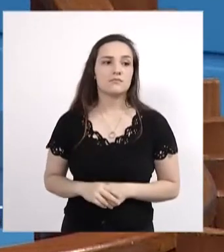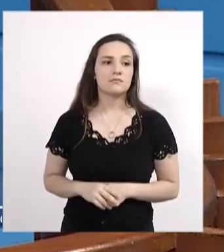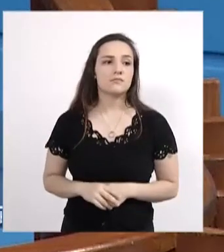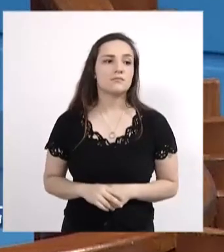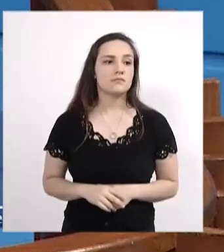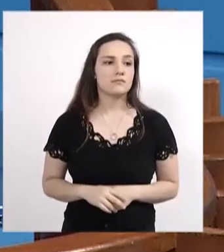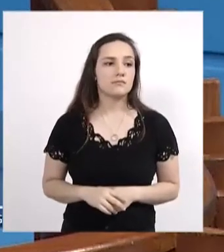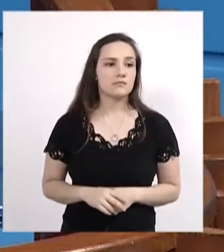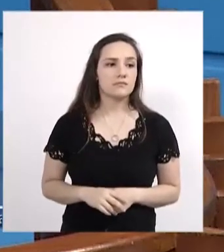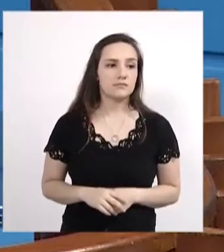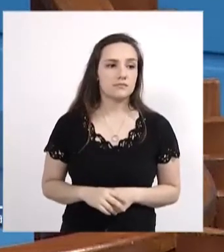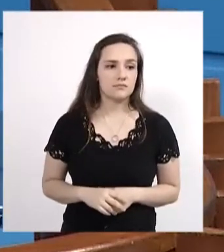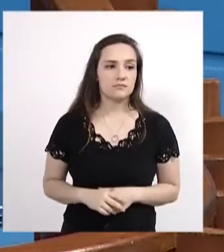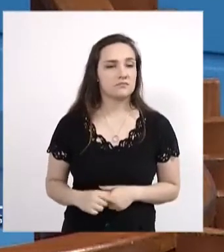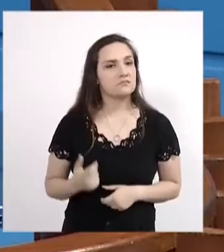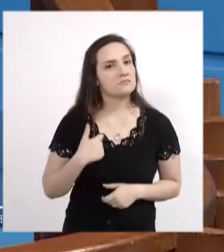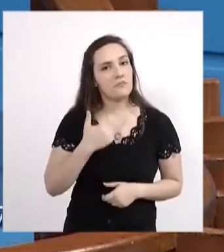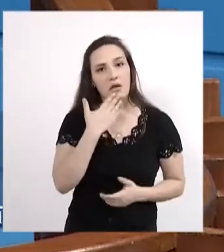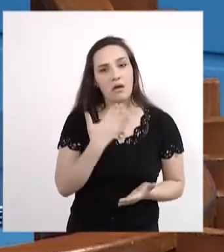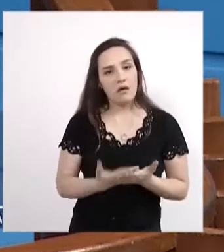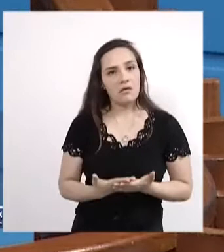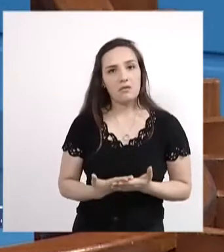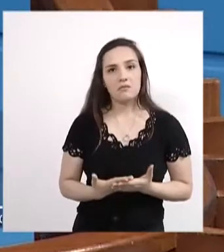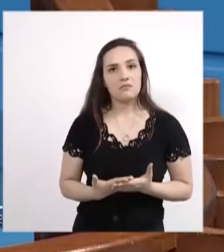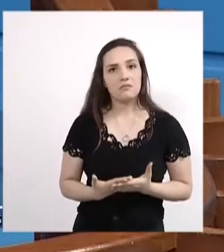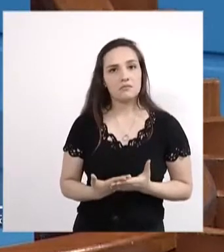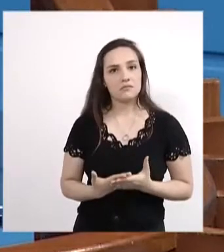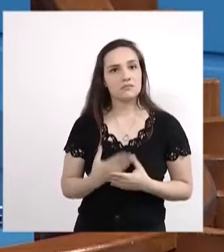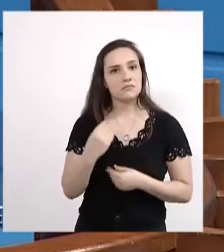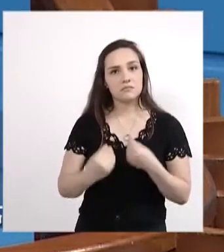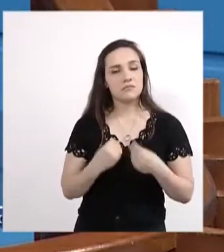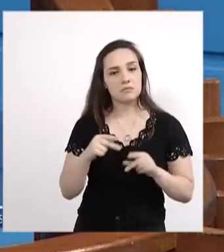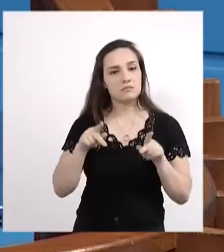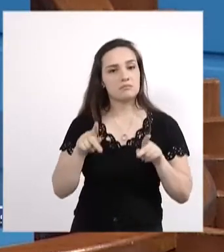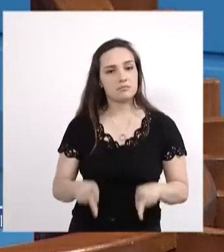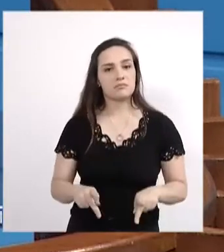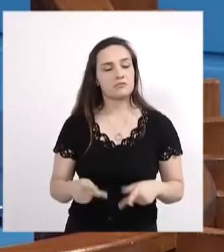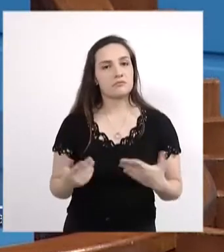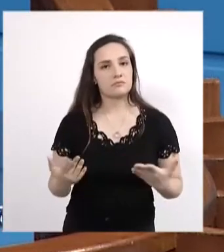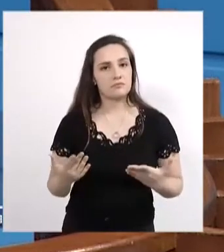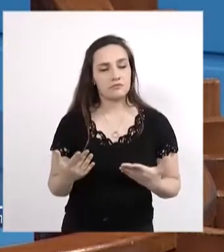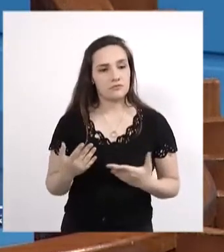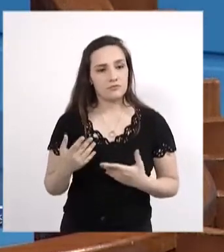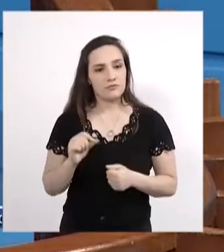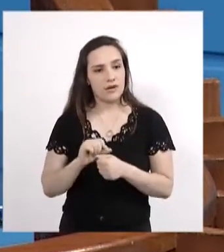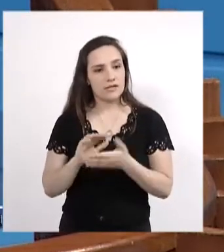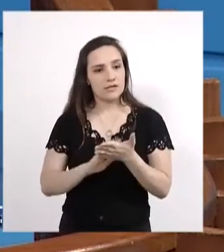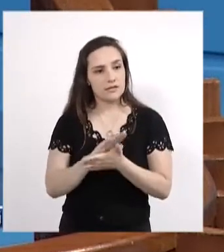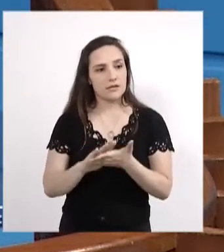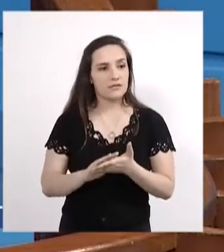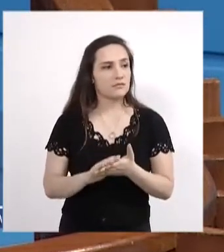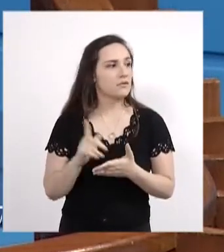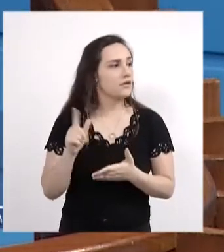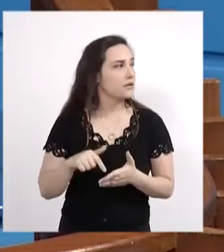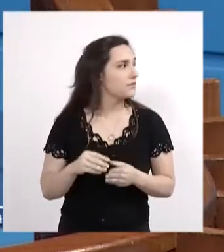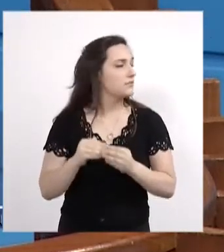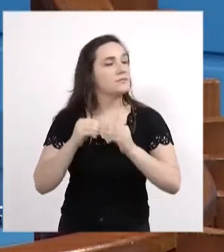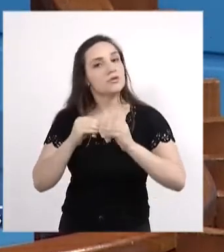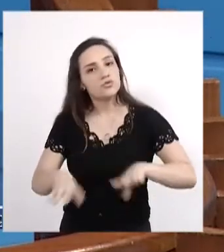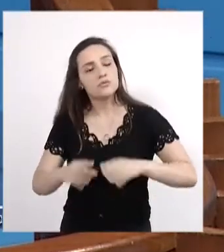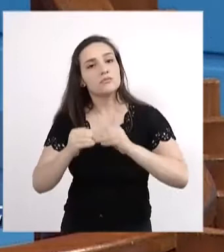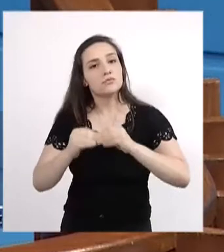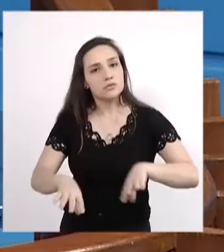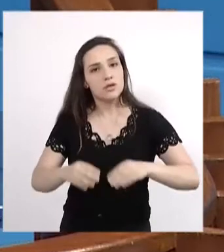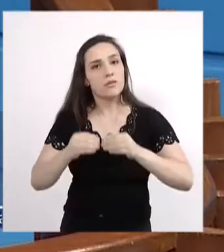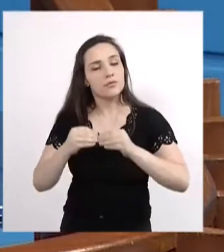eu fico assim admirado, eu não vejo reação da população. É uma paulada atrás da outra, eu não vejo